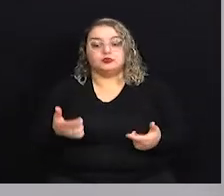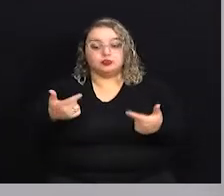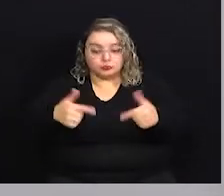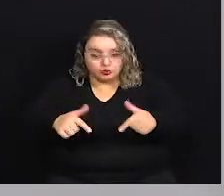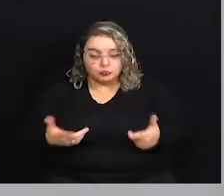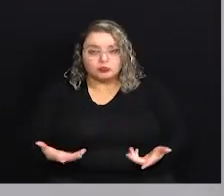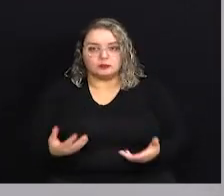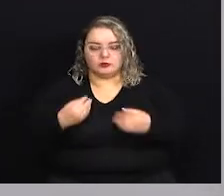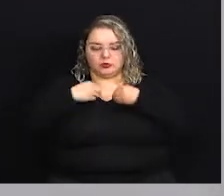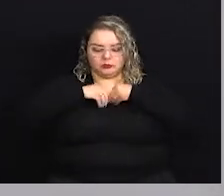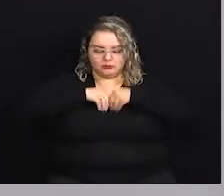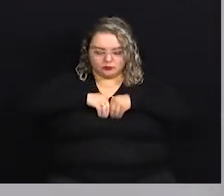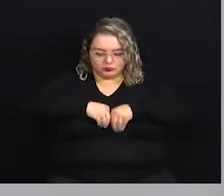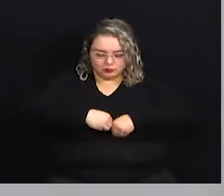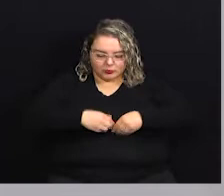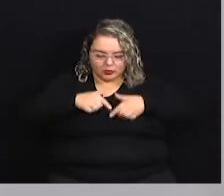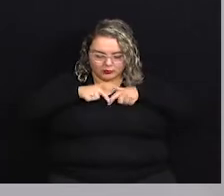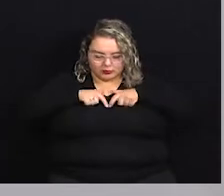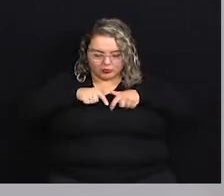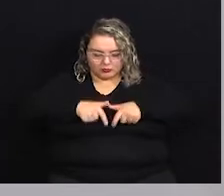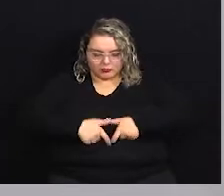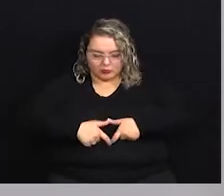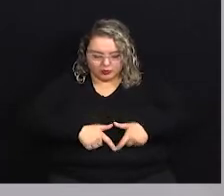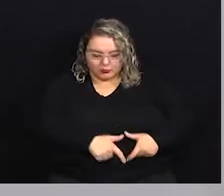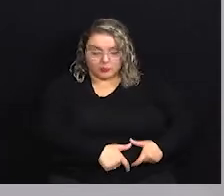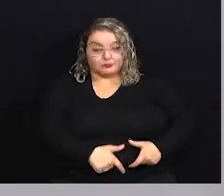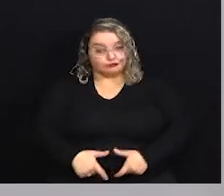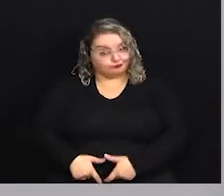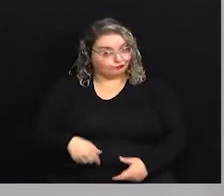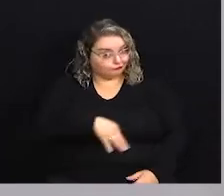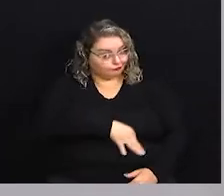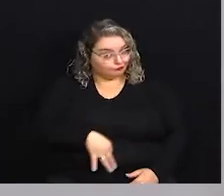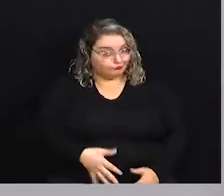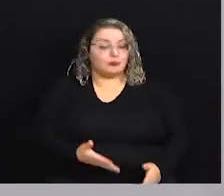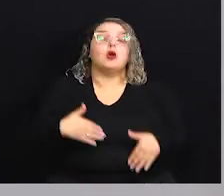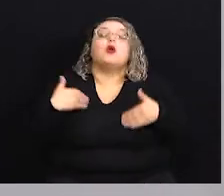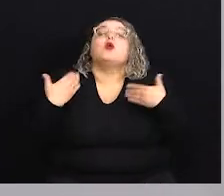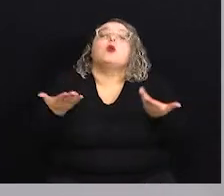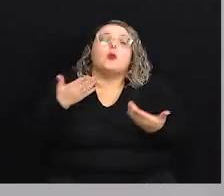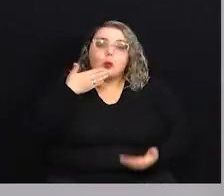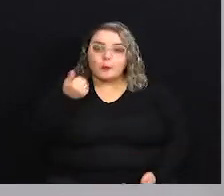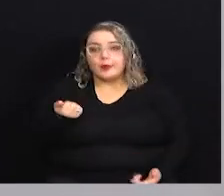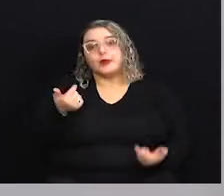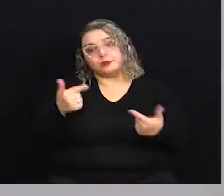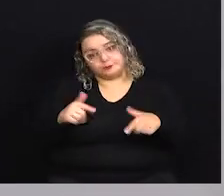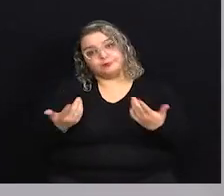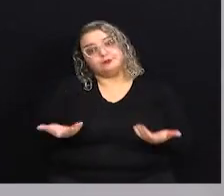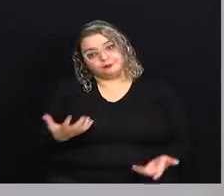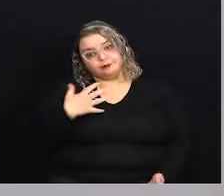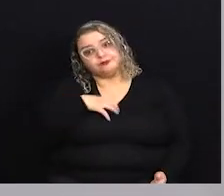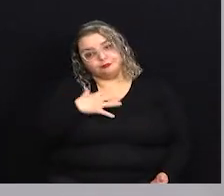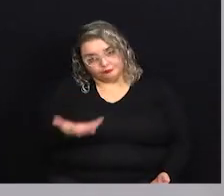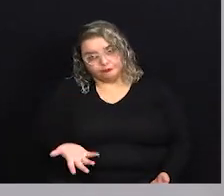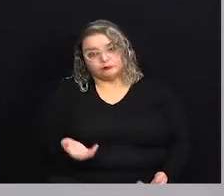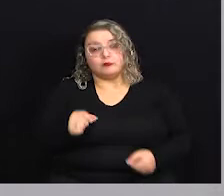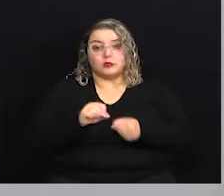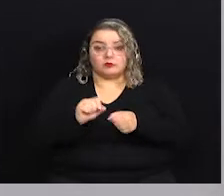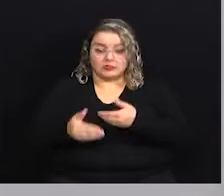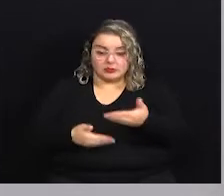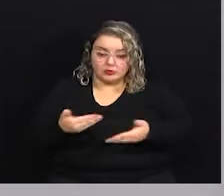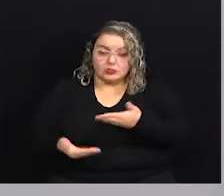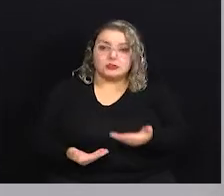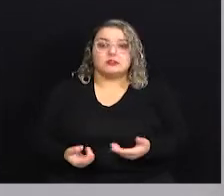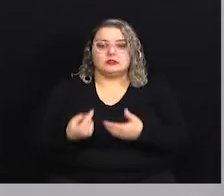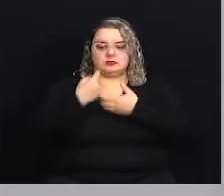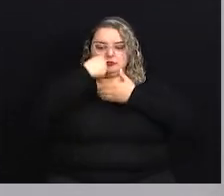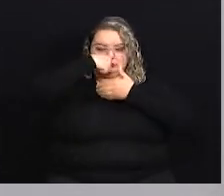seu tamanho, da localização que ele está, principalmente no trato gastrointestinal e como esse animal está, a gente vai conseguir determinar qual vai ser o melhor caminho para a